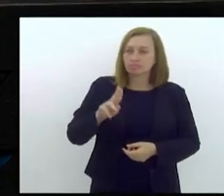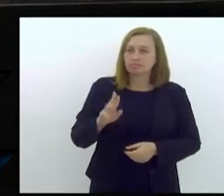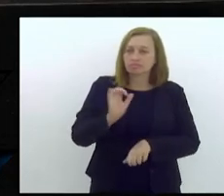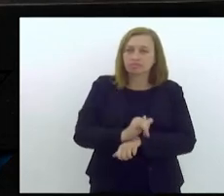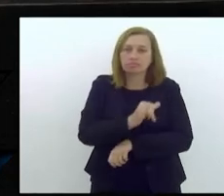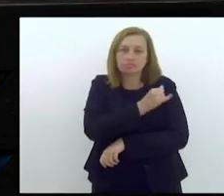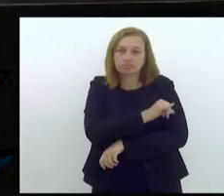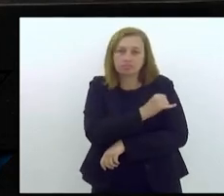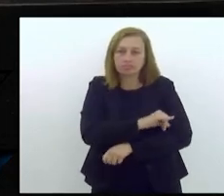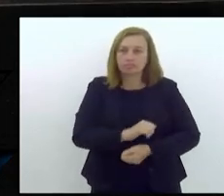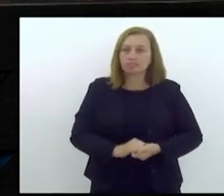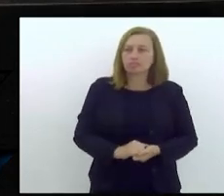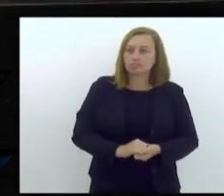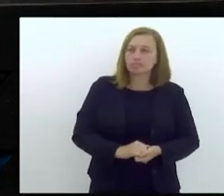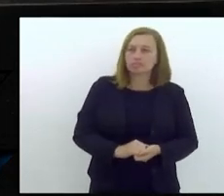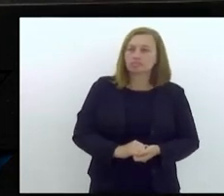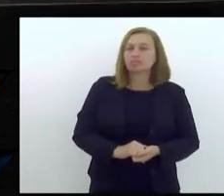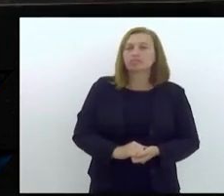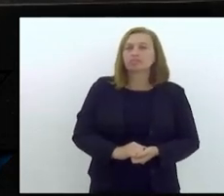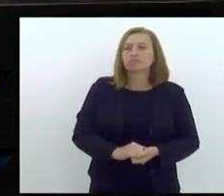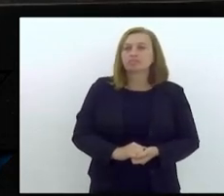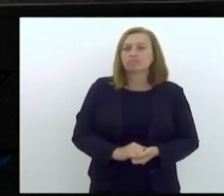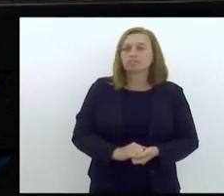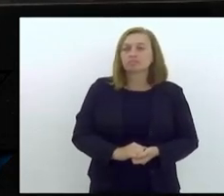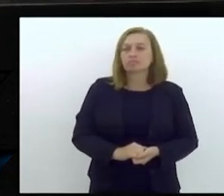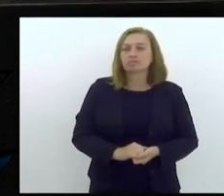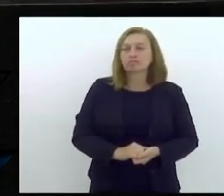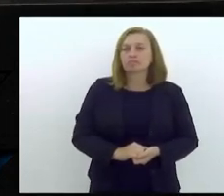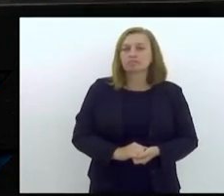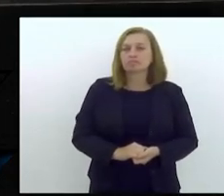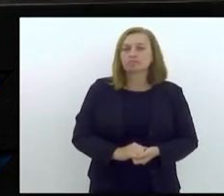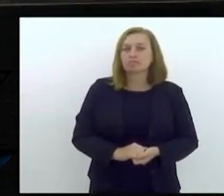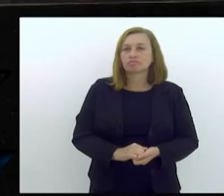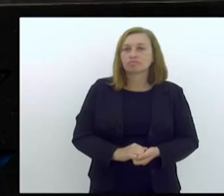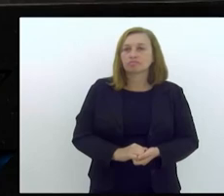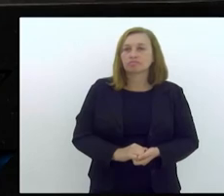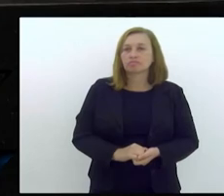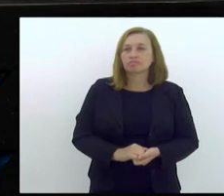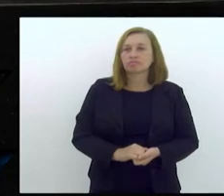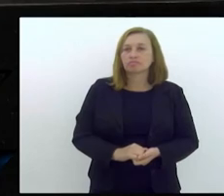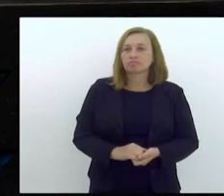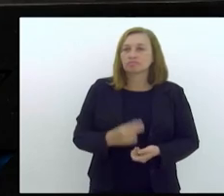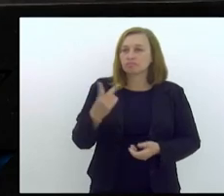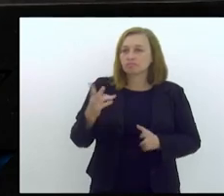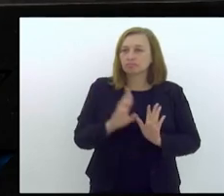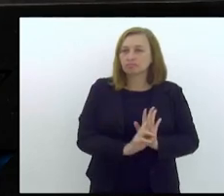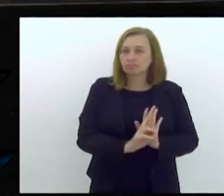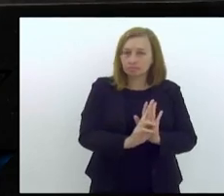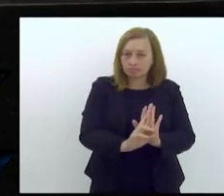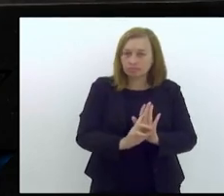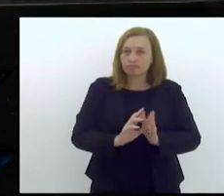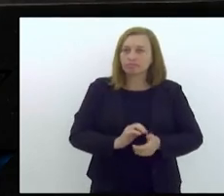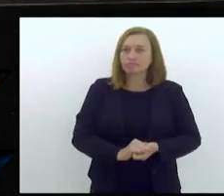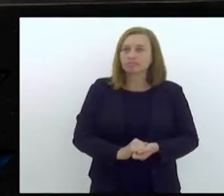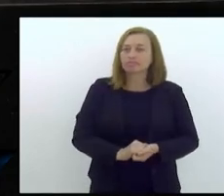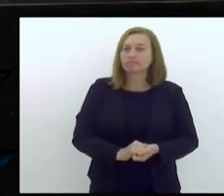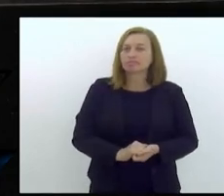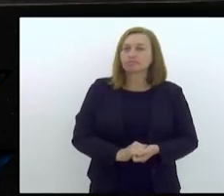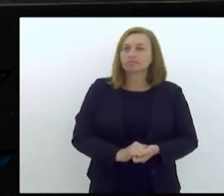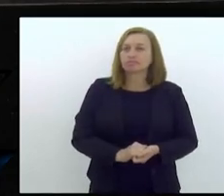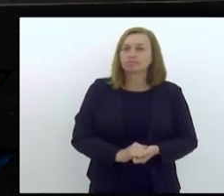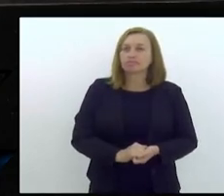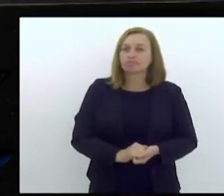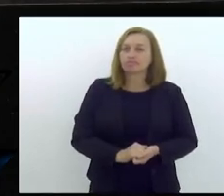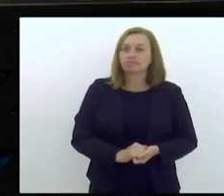do Rio de Janeiro as doerj na qual os seus dois representantes que